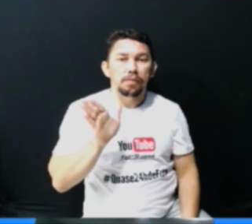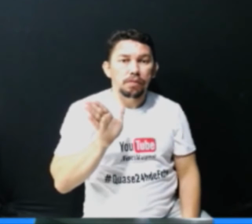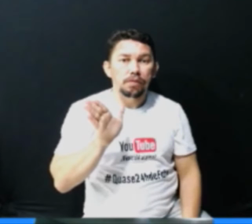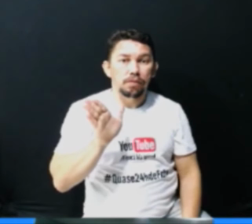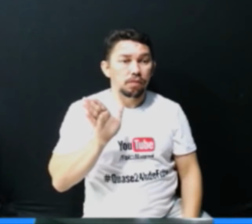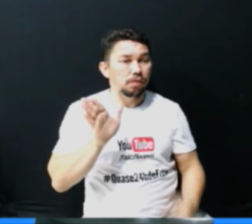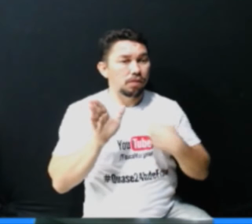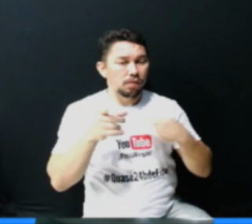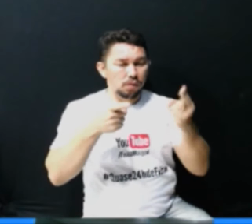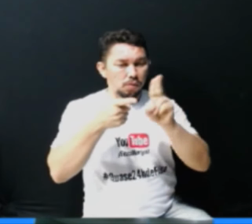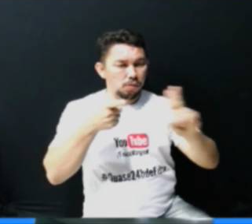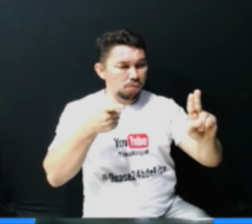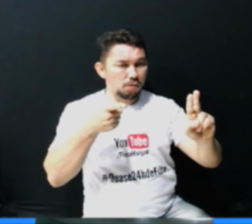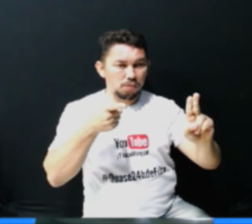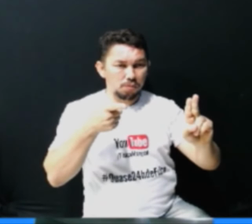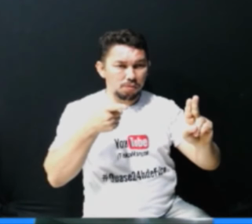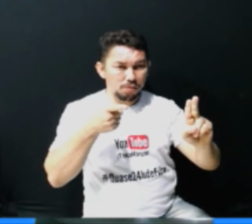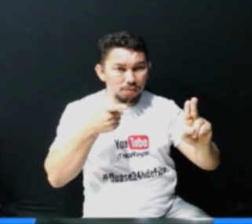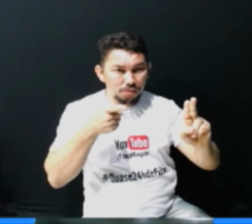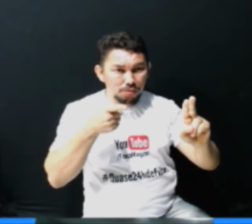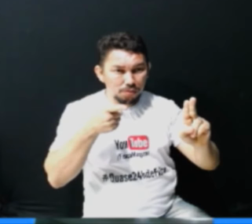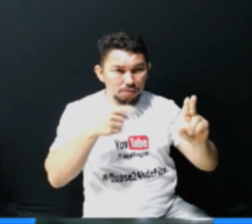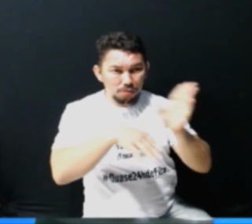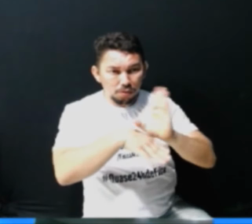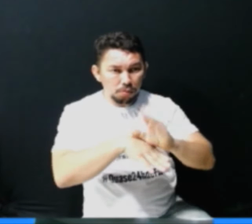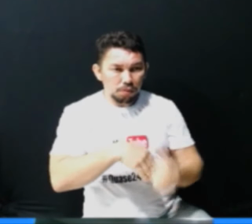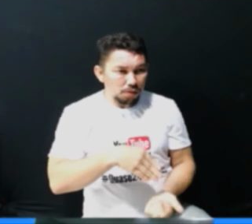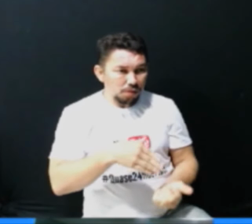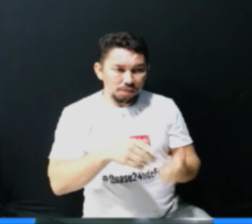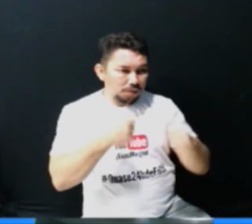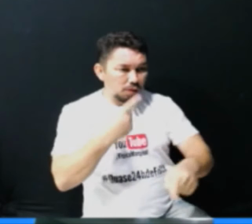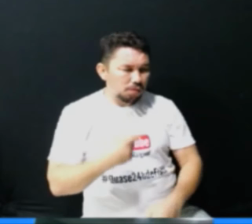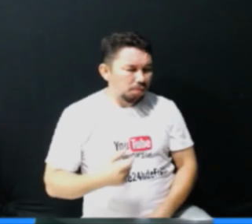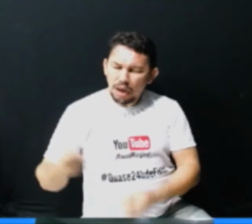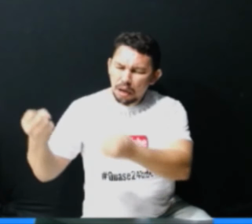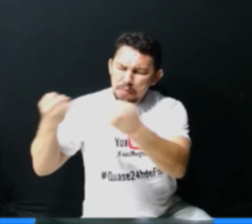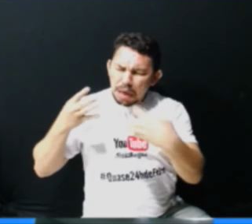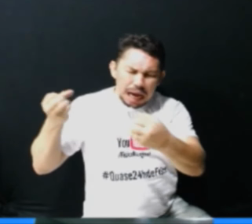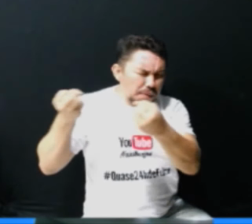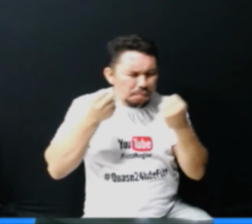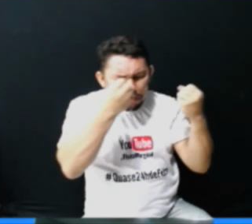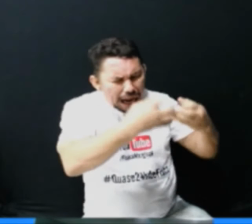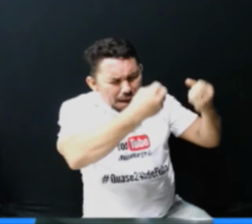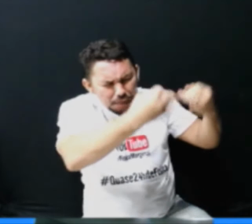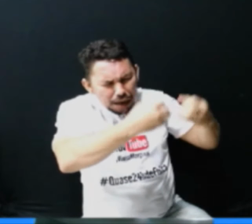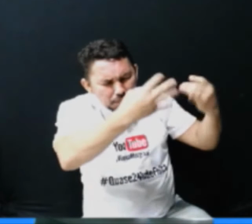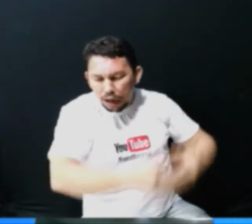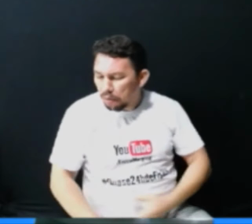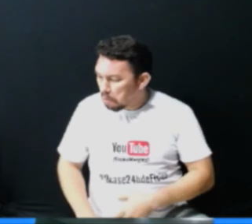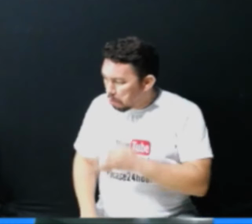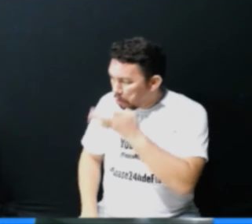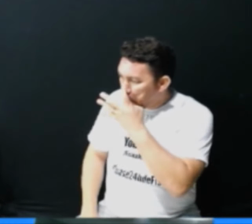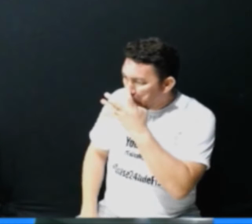esses nomes dos vídeos que você põe, essa coisa não funciona pro YouTube. Aí me deu um beabá de YouTube. E eu escutei